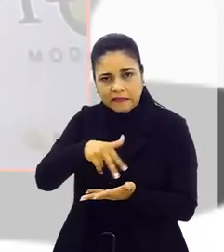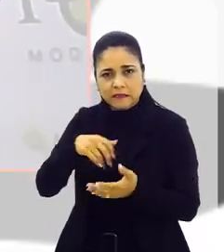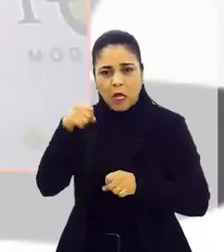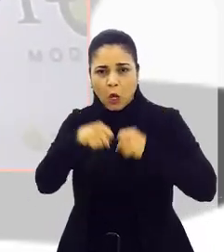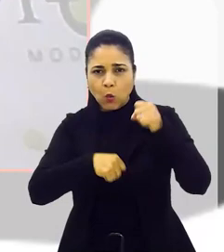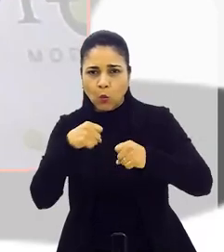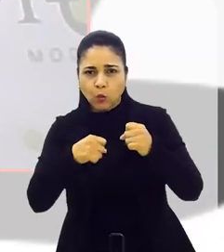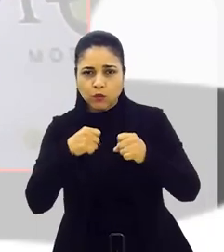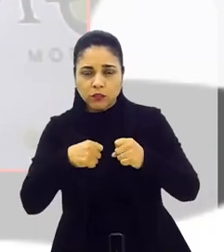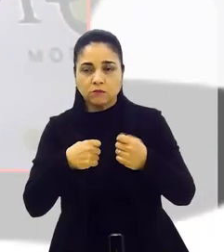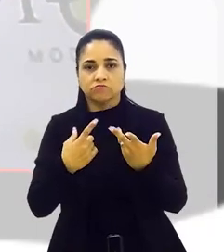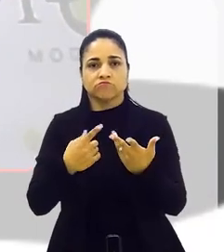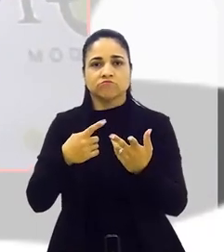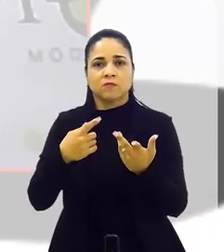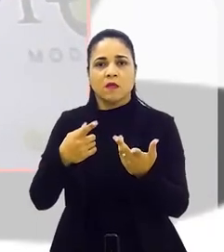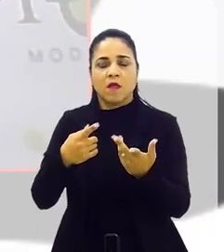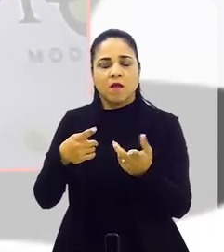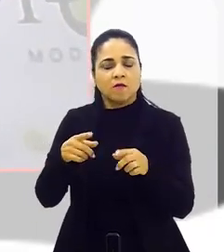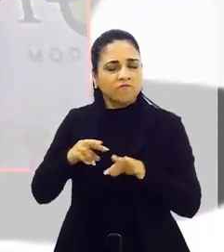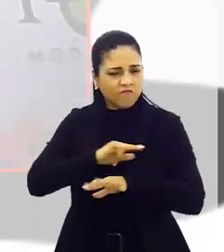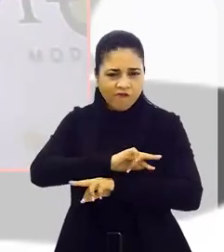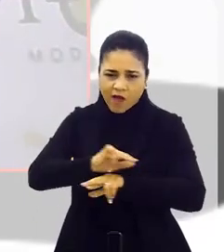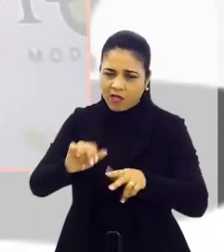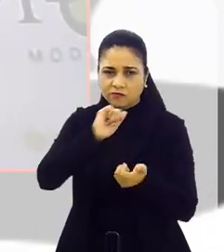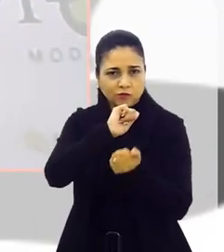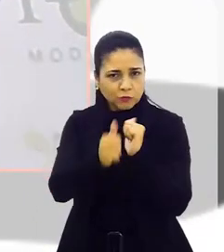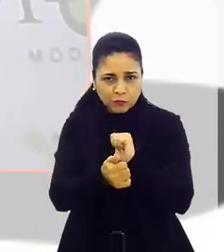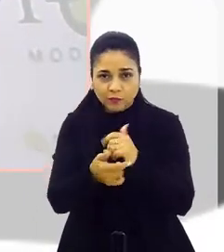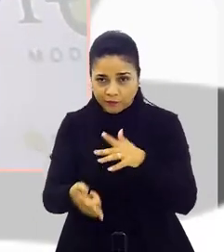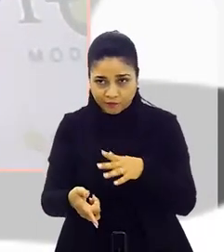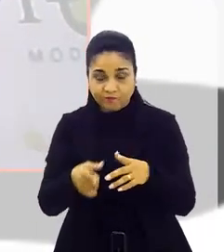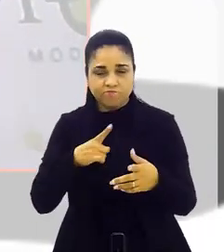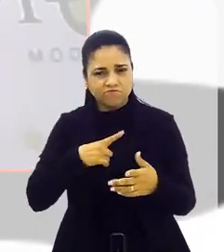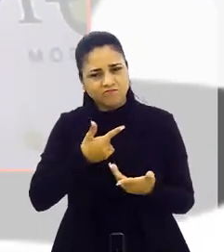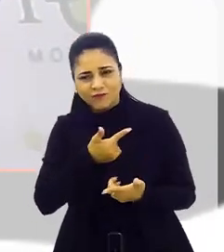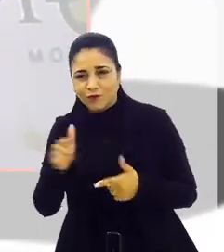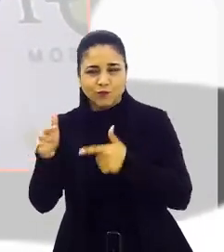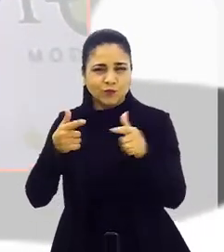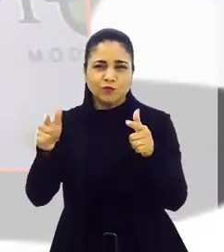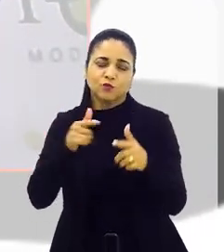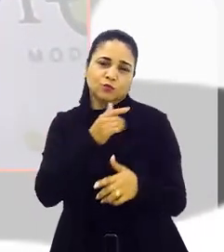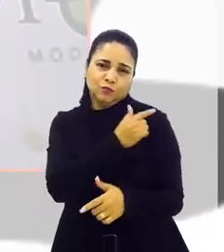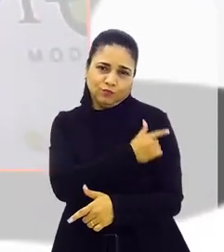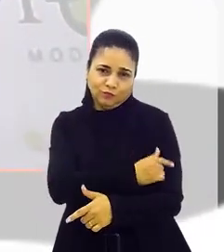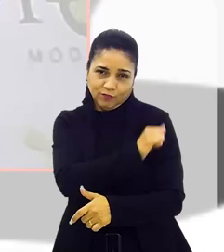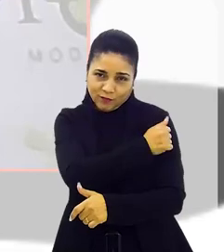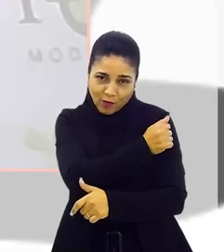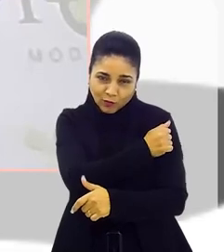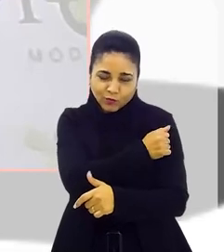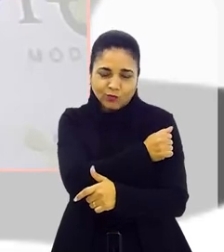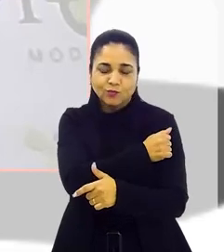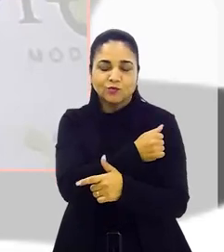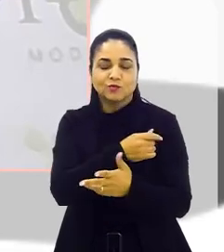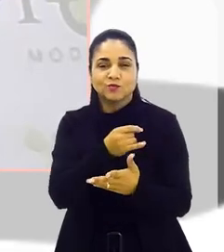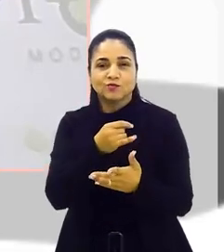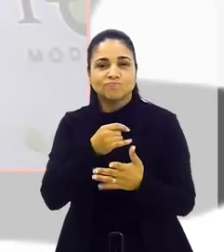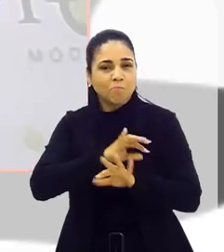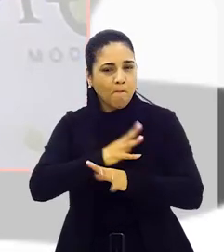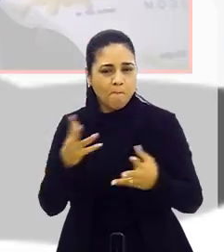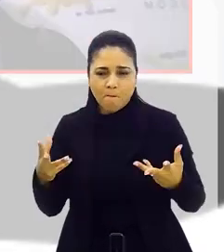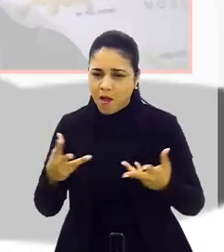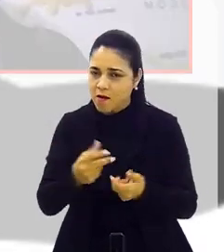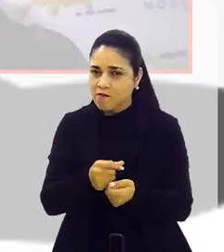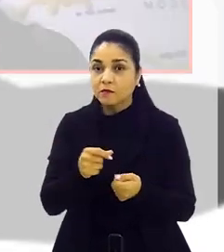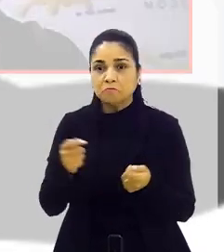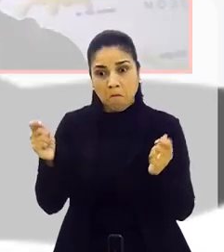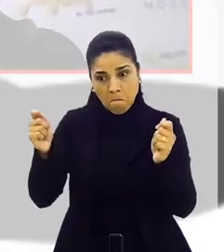dança pra caramba, luta, faz muita coisa. Sem contar os outros meninos, eu não vou ficar dando exemplos, senão vou ter que falar de todo mundo. Então,